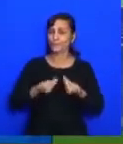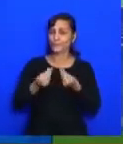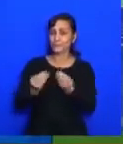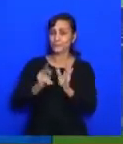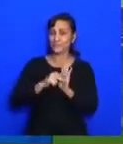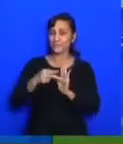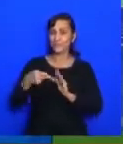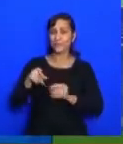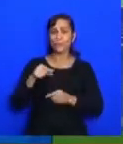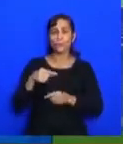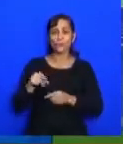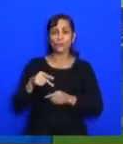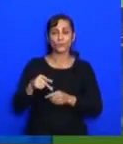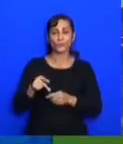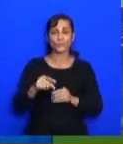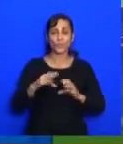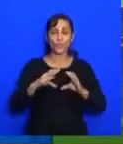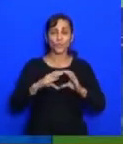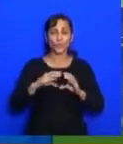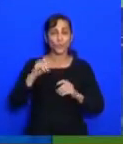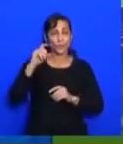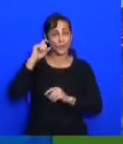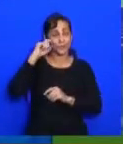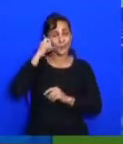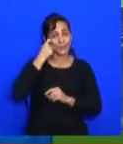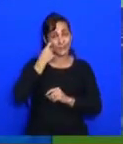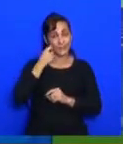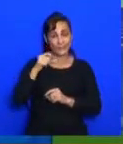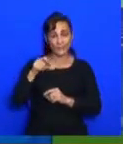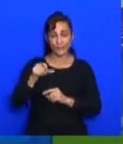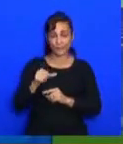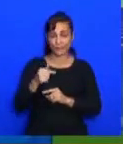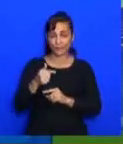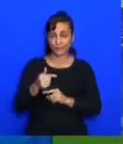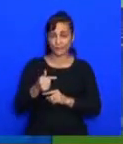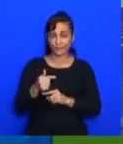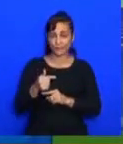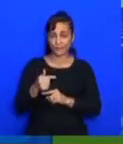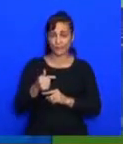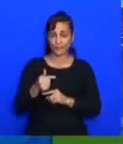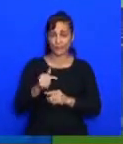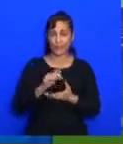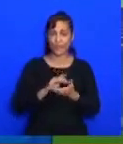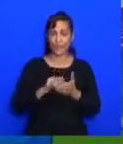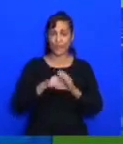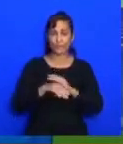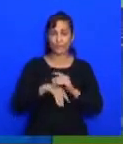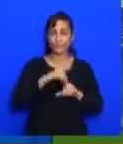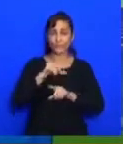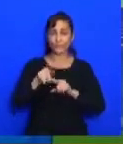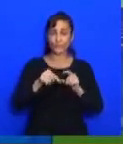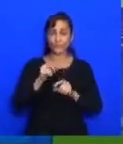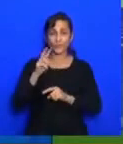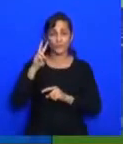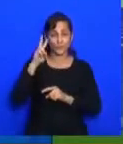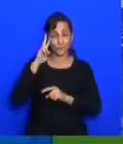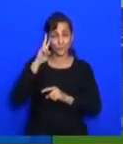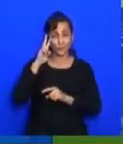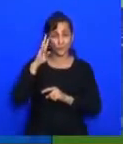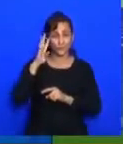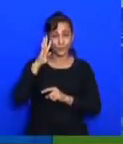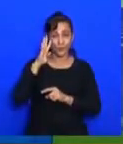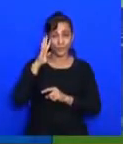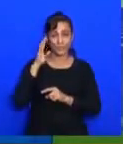Lotomania. Bola preta, número 97. Preta, 97. Lotomania com sorteios às